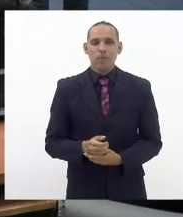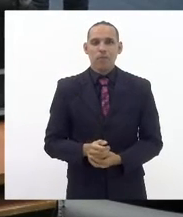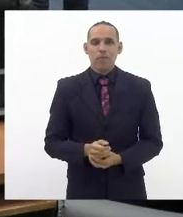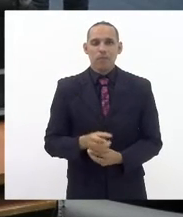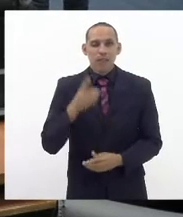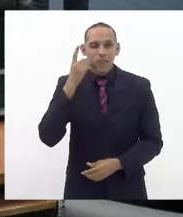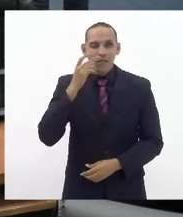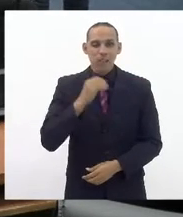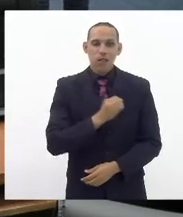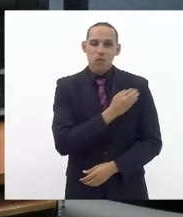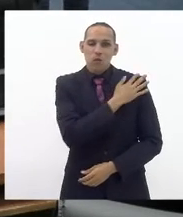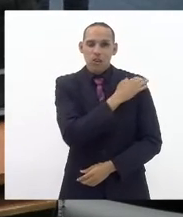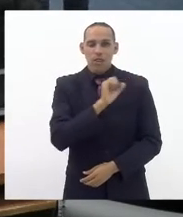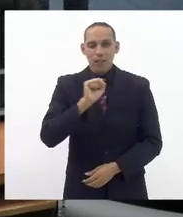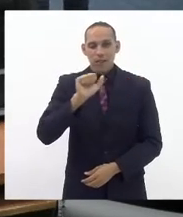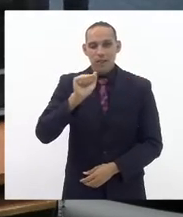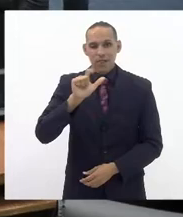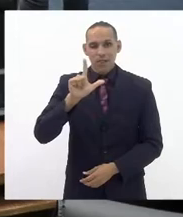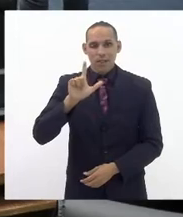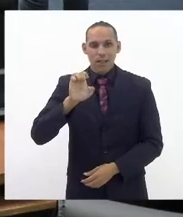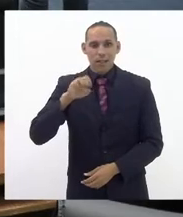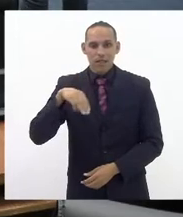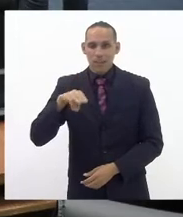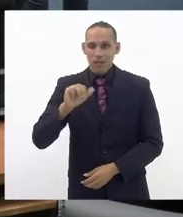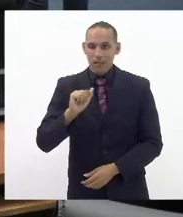Deputado Coronel Salema.